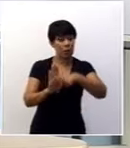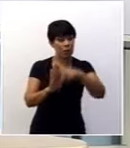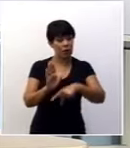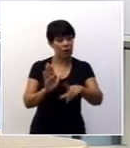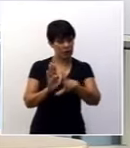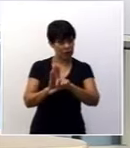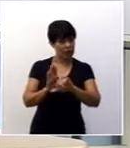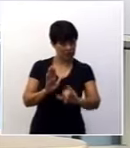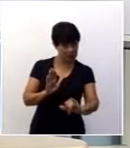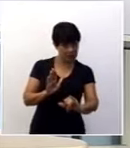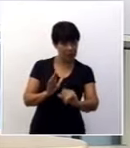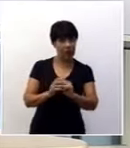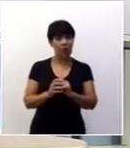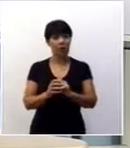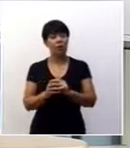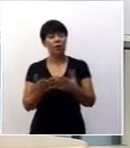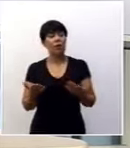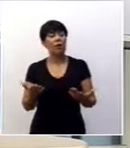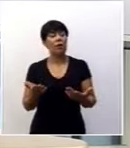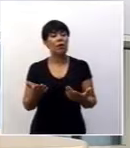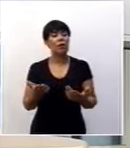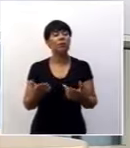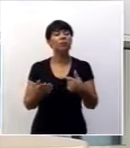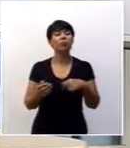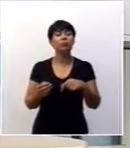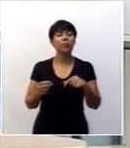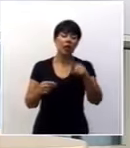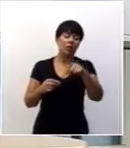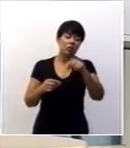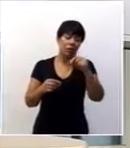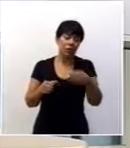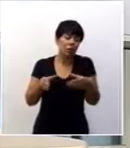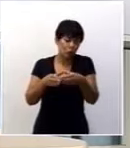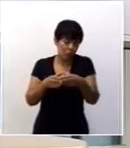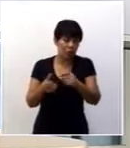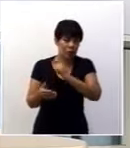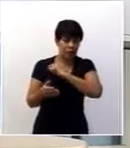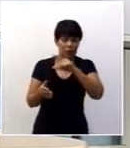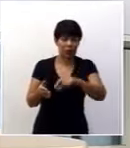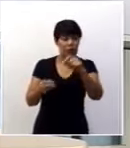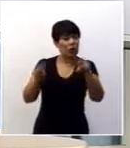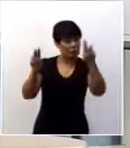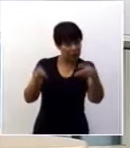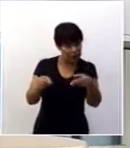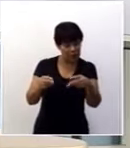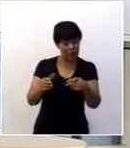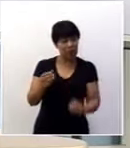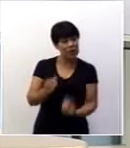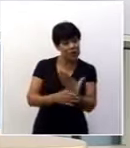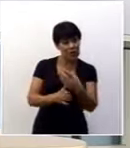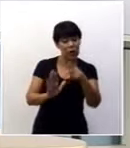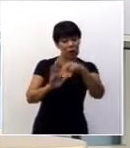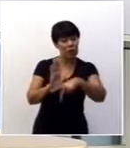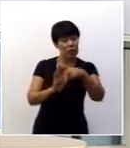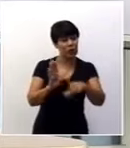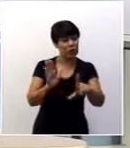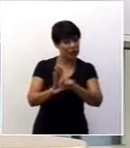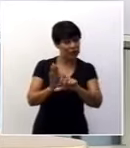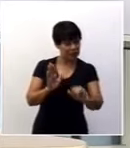lei vai escolher lá uma temática, alguma coisa que você consiga resolver com o formato de uma lei.